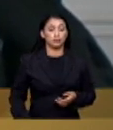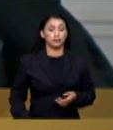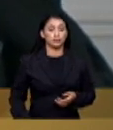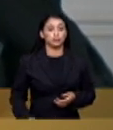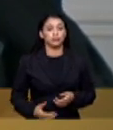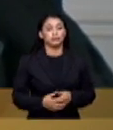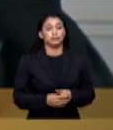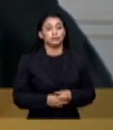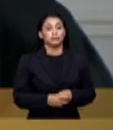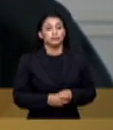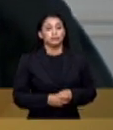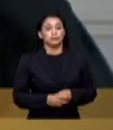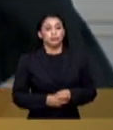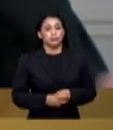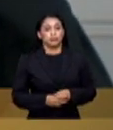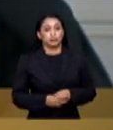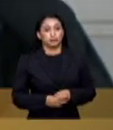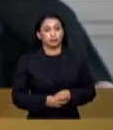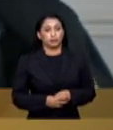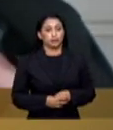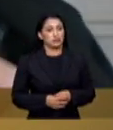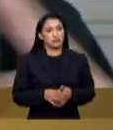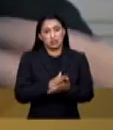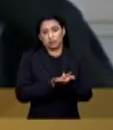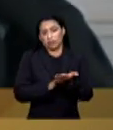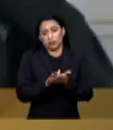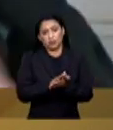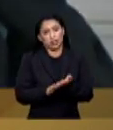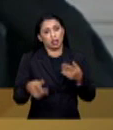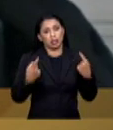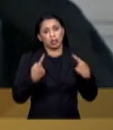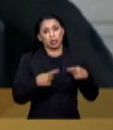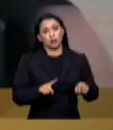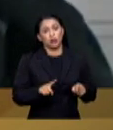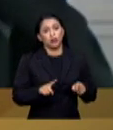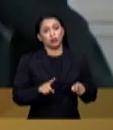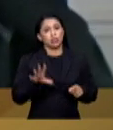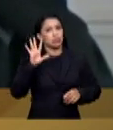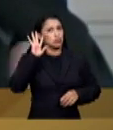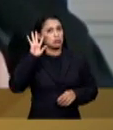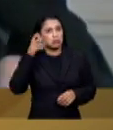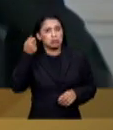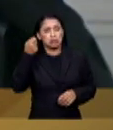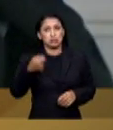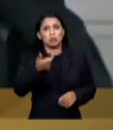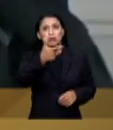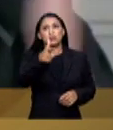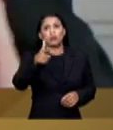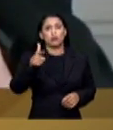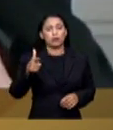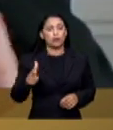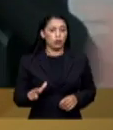nesse quesito atos de gestão. O que não impede, obviamente, impugnações de outras maneiras,